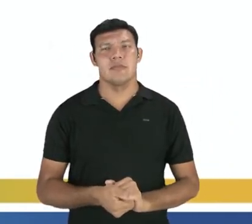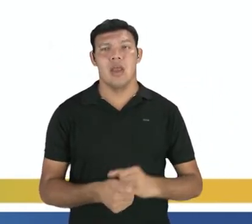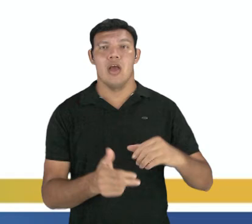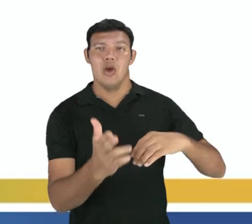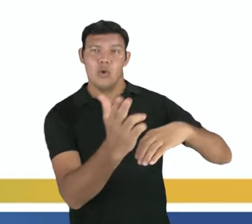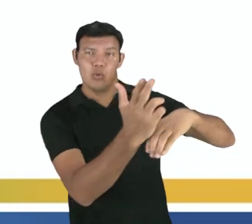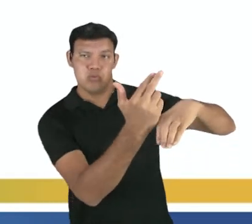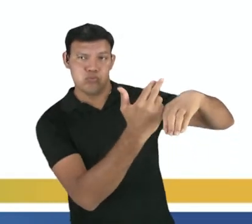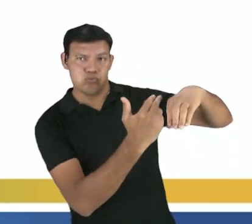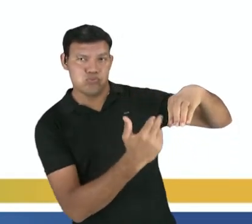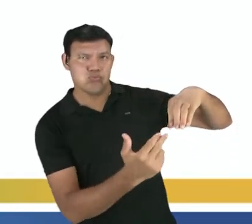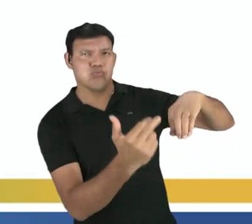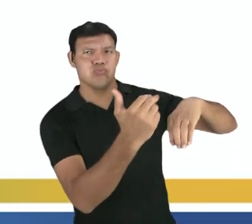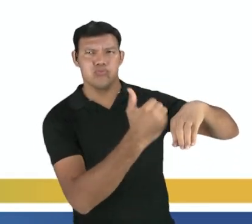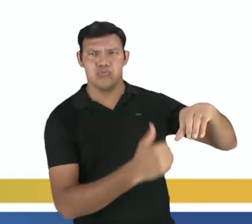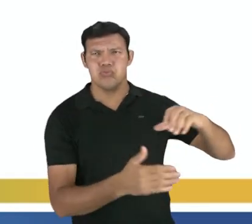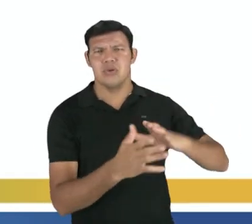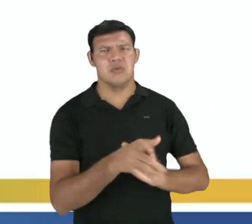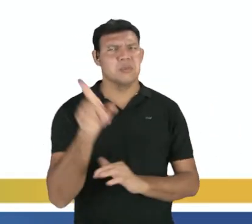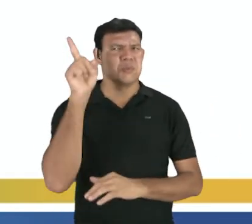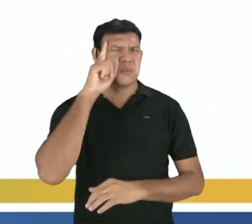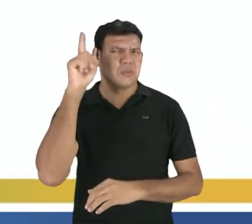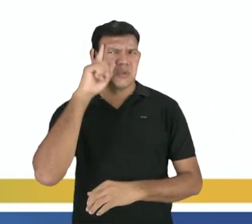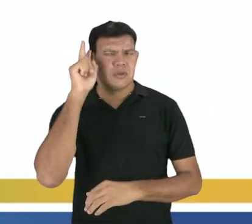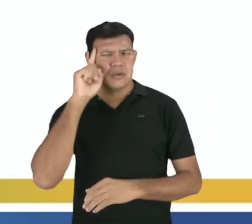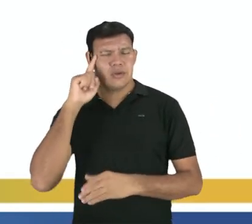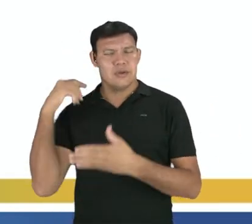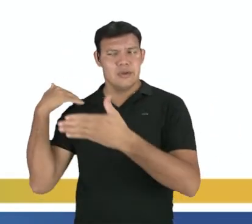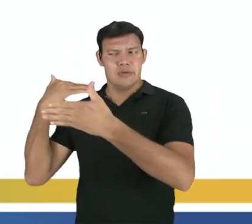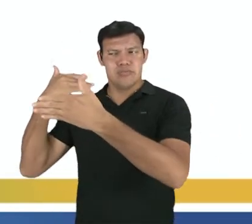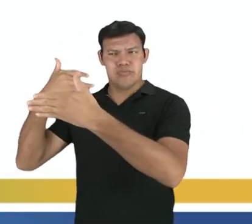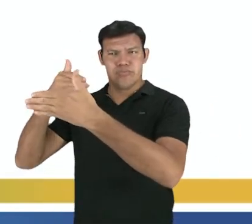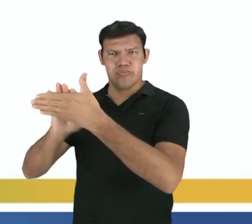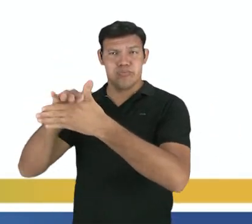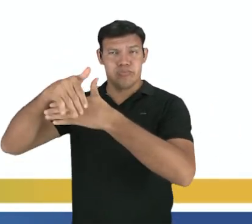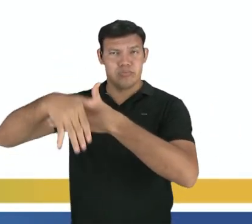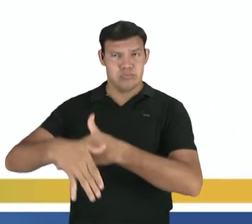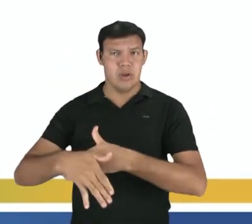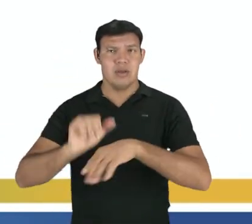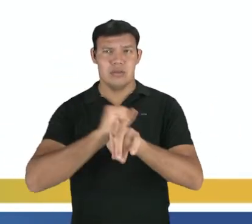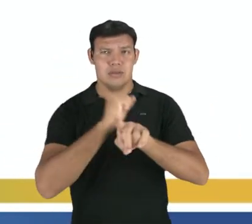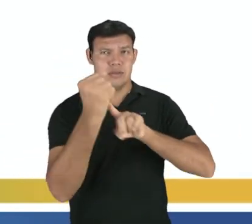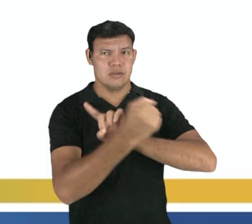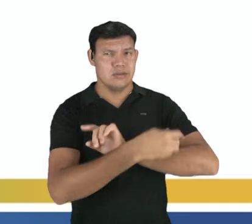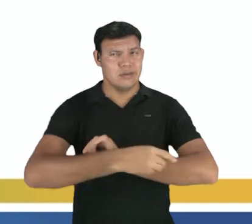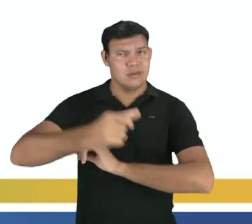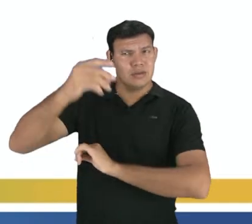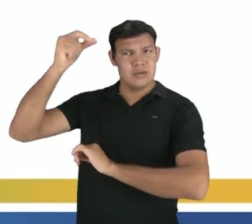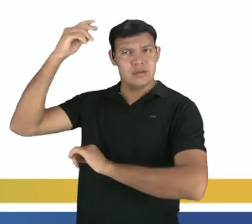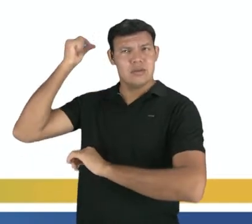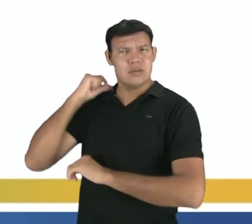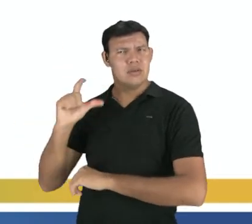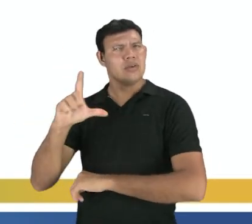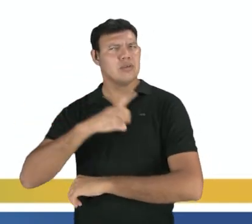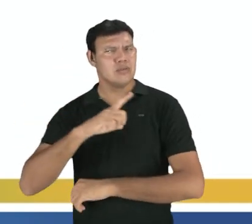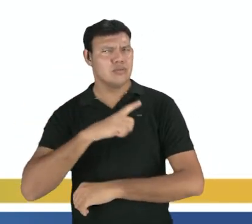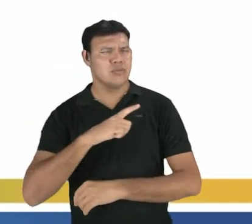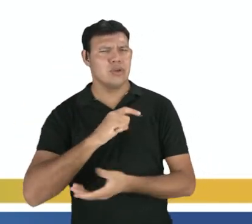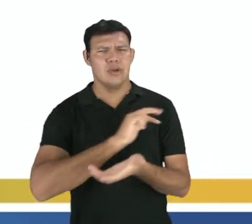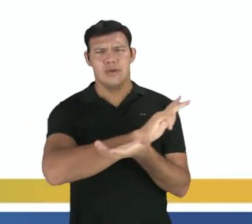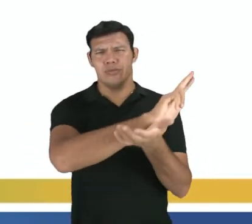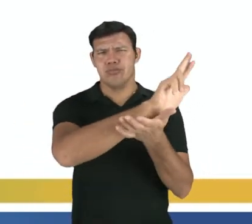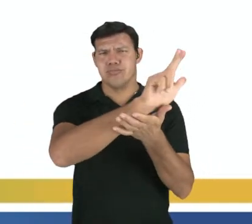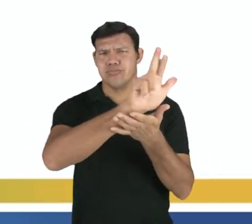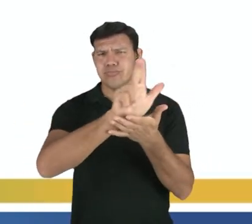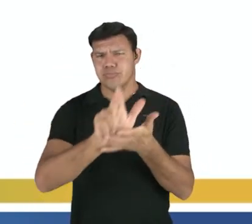de representação de vários cotidianos pré-históricos de sociedades antigas e que se encontram em várias cavernas aí